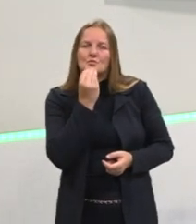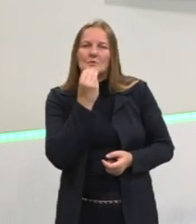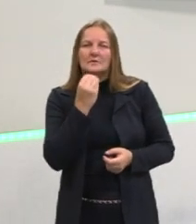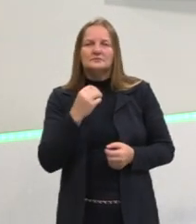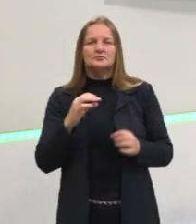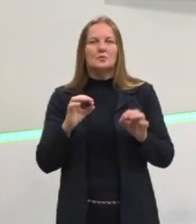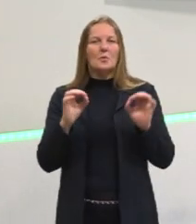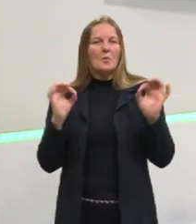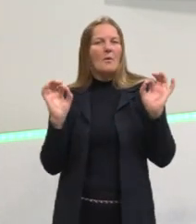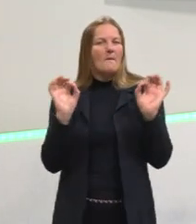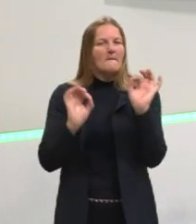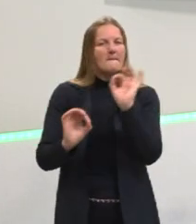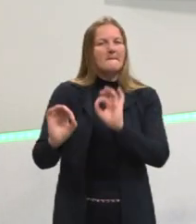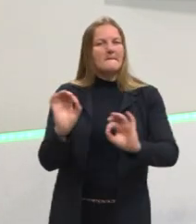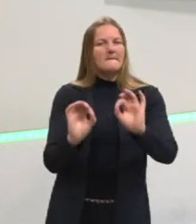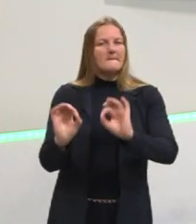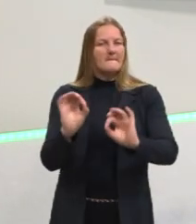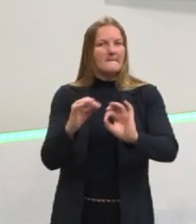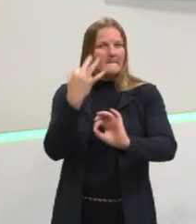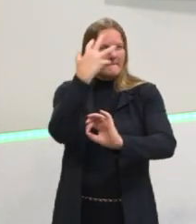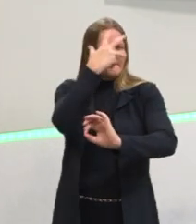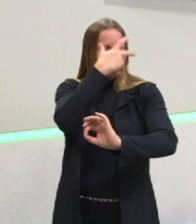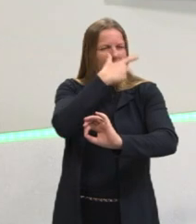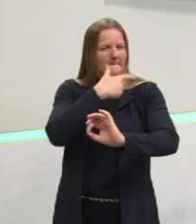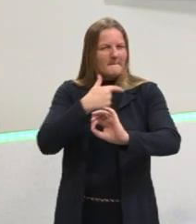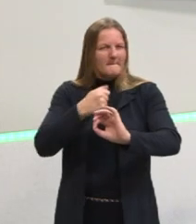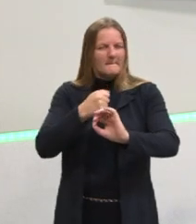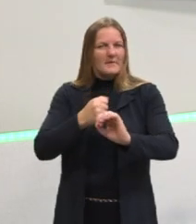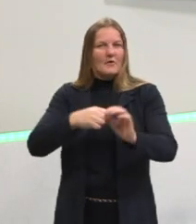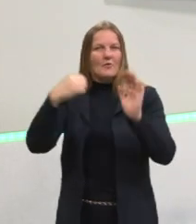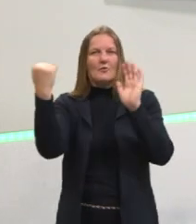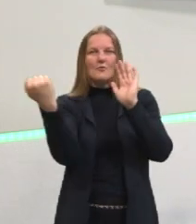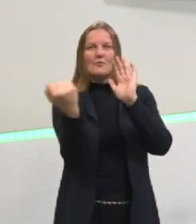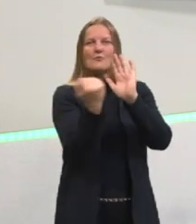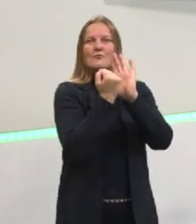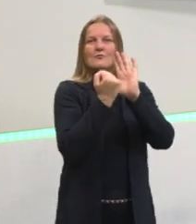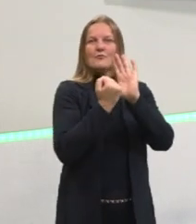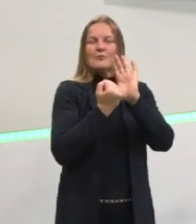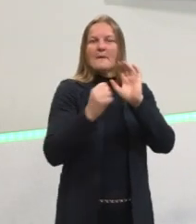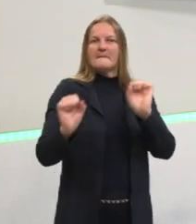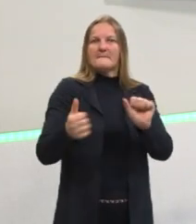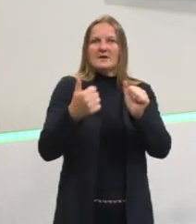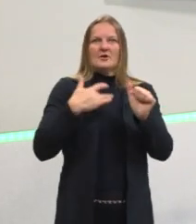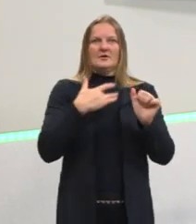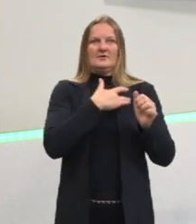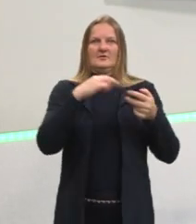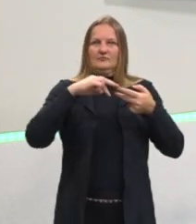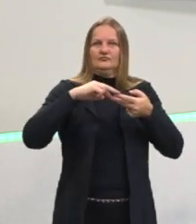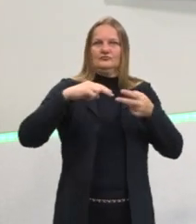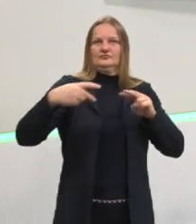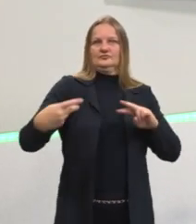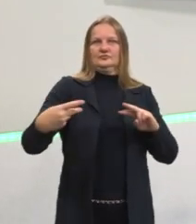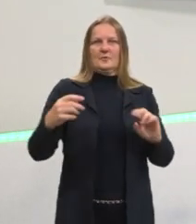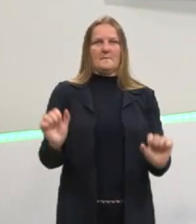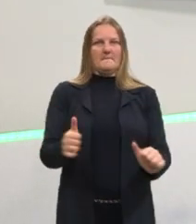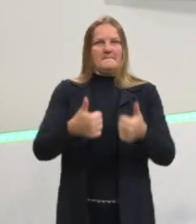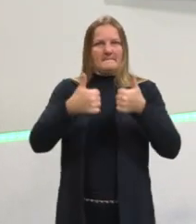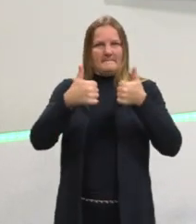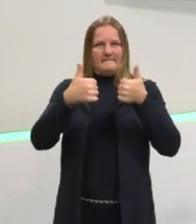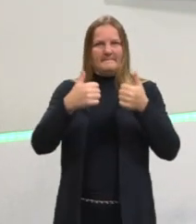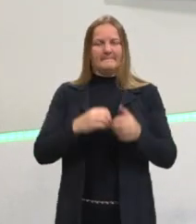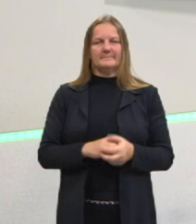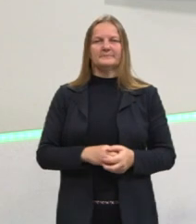aparência um exemplo uma melhor aparência vai simbolizar para representar que ele é mais saudável tem os genes melhores